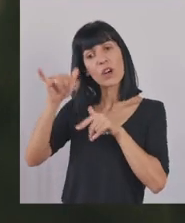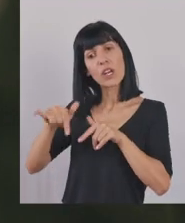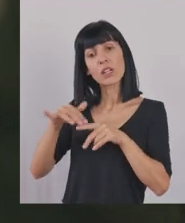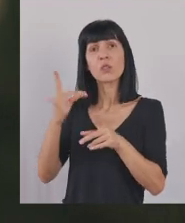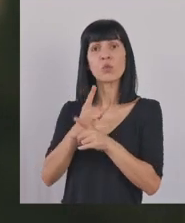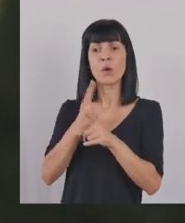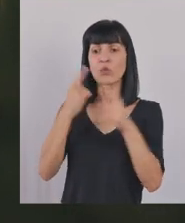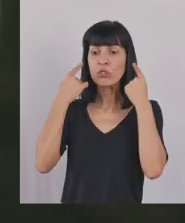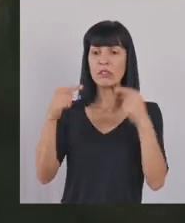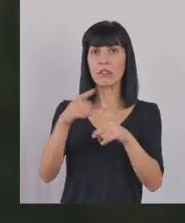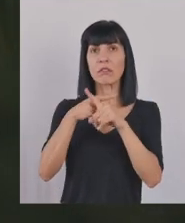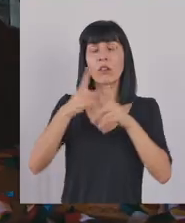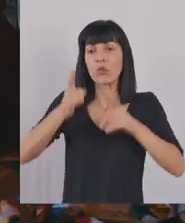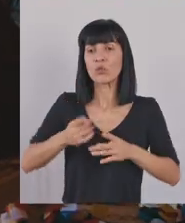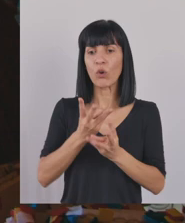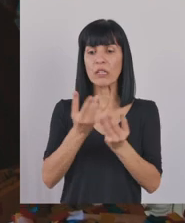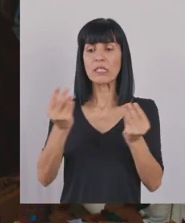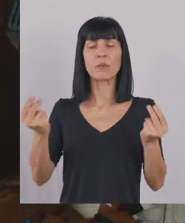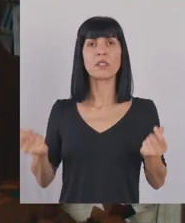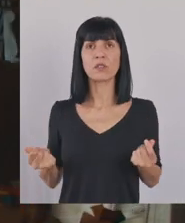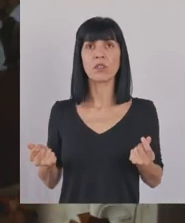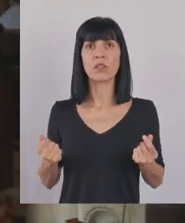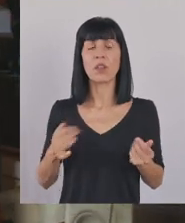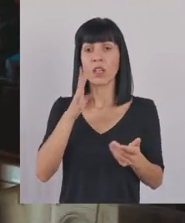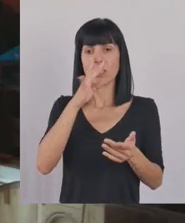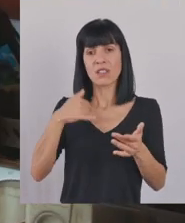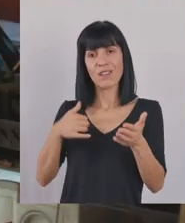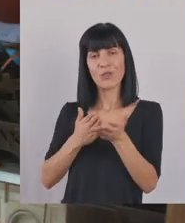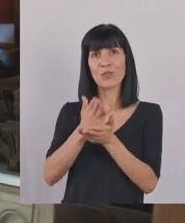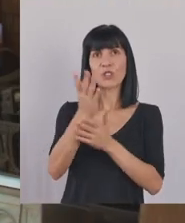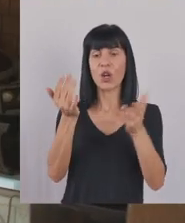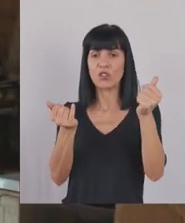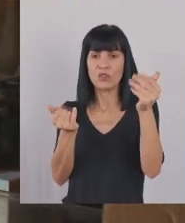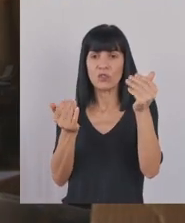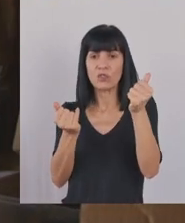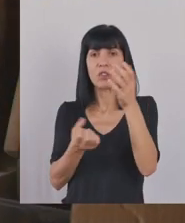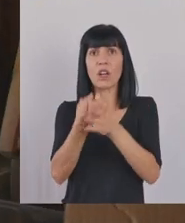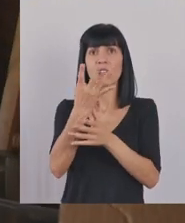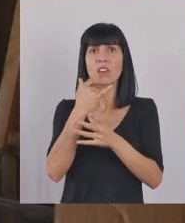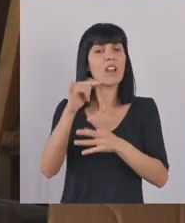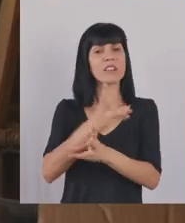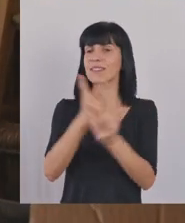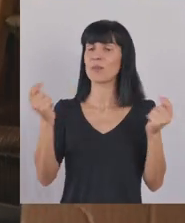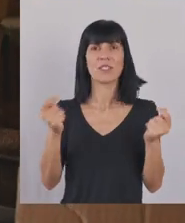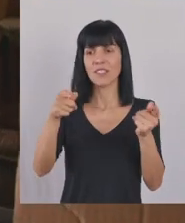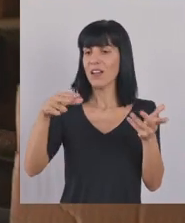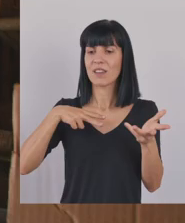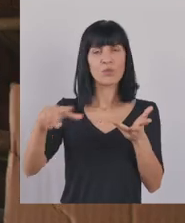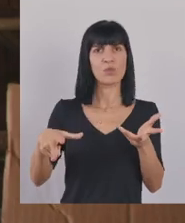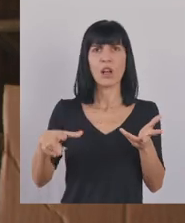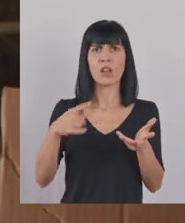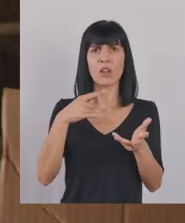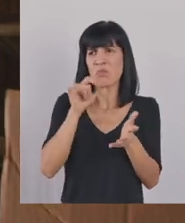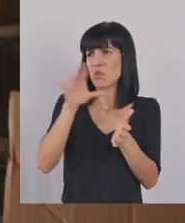continuar com uma coisa que estava em vias de extinção. Se eu não continuasse com os adufes, não havia adufes em Portugal.